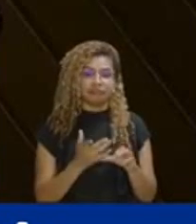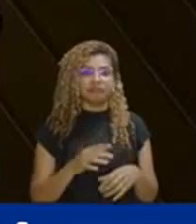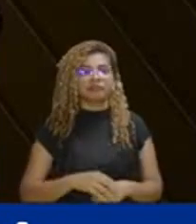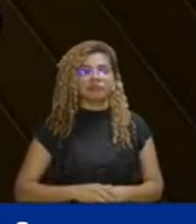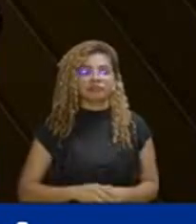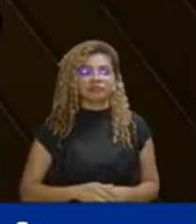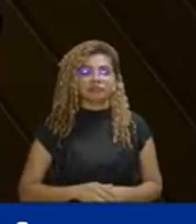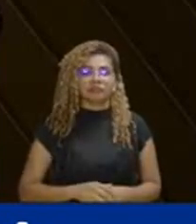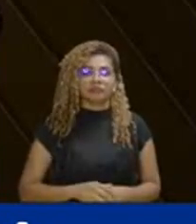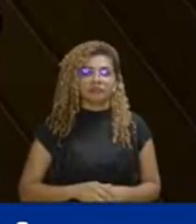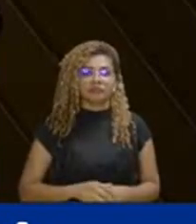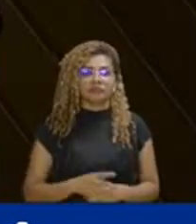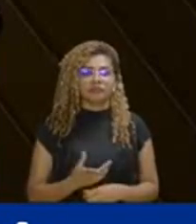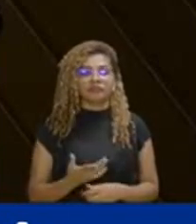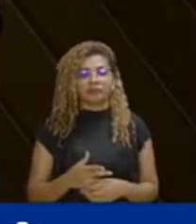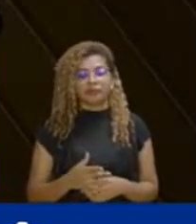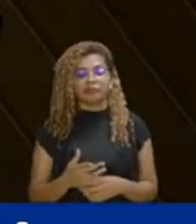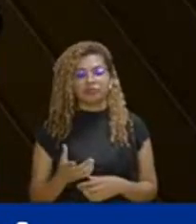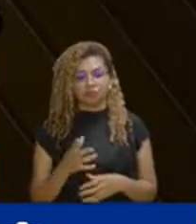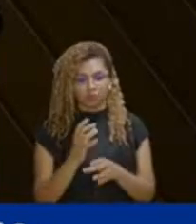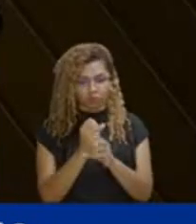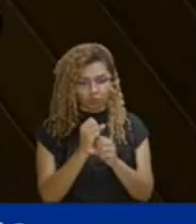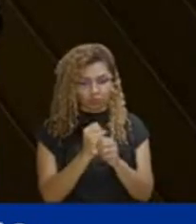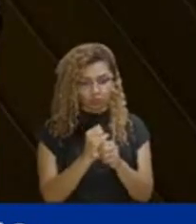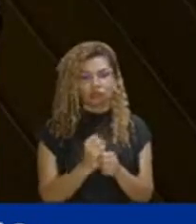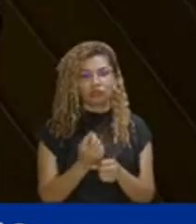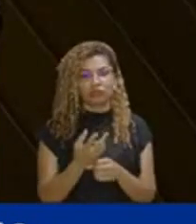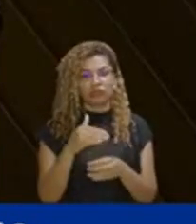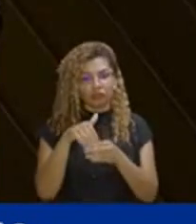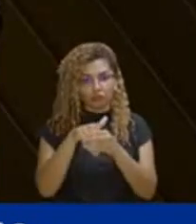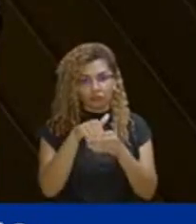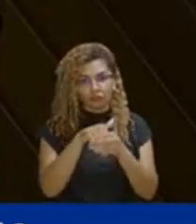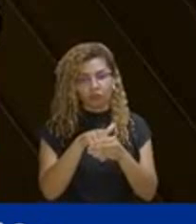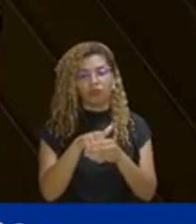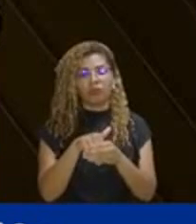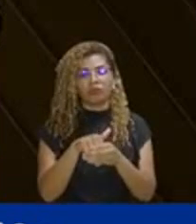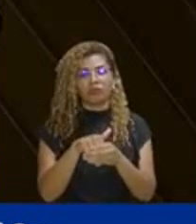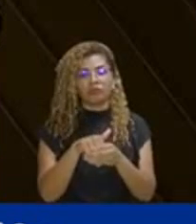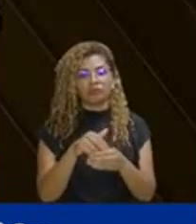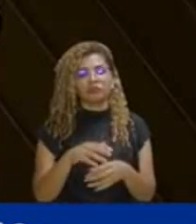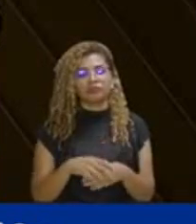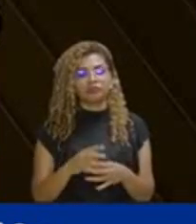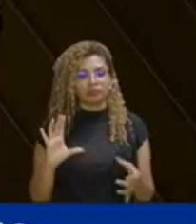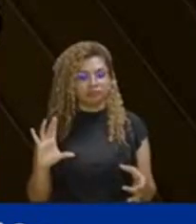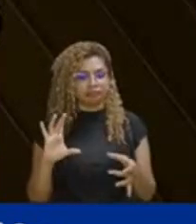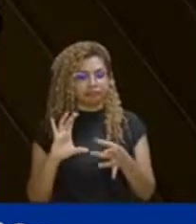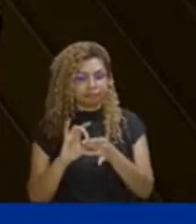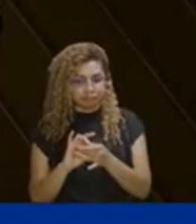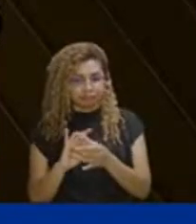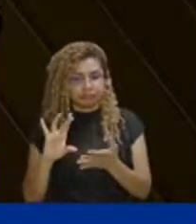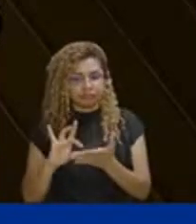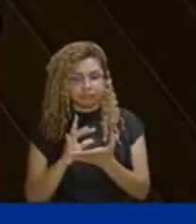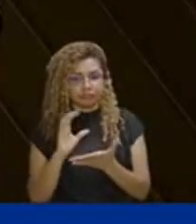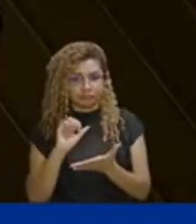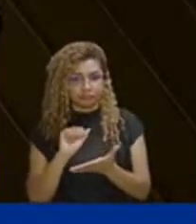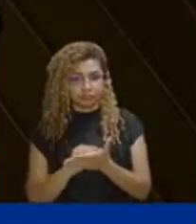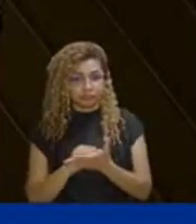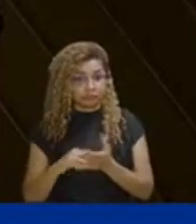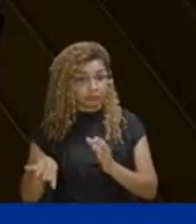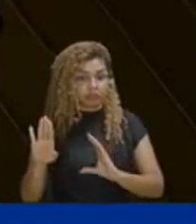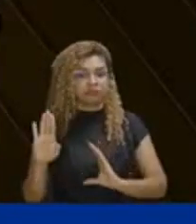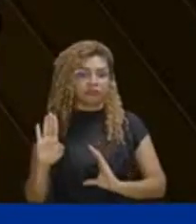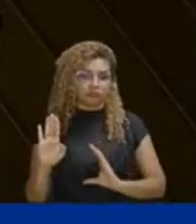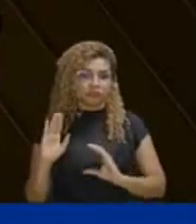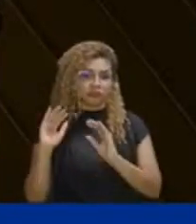condição, ficando a validade dos votos a ele atribuídos condicionada ao deferimento do seu registro por instância